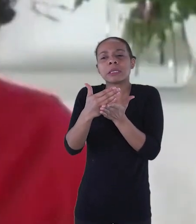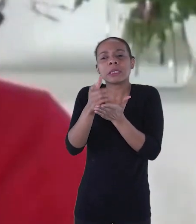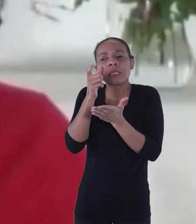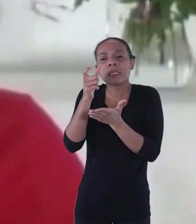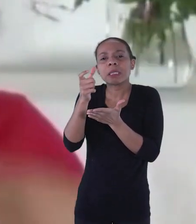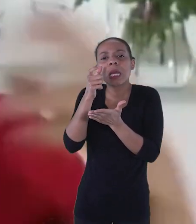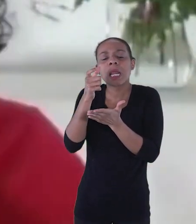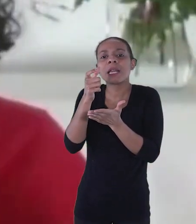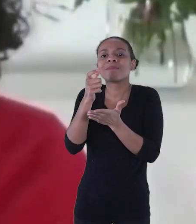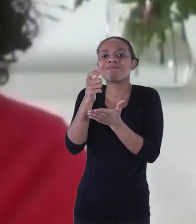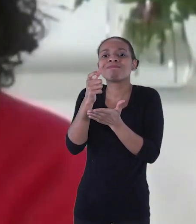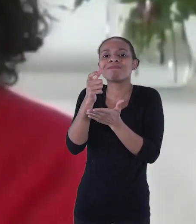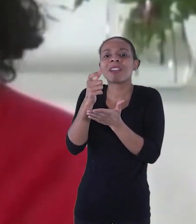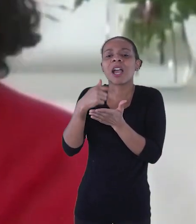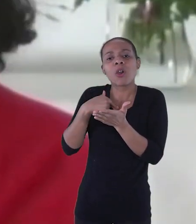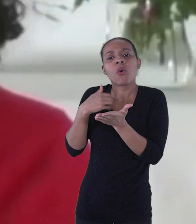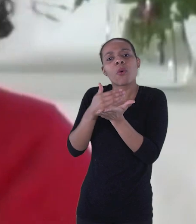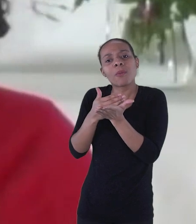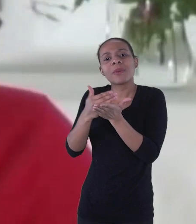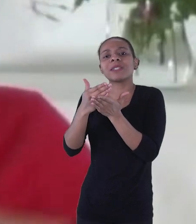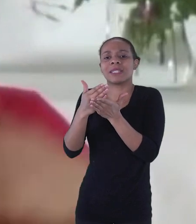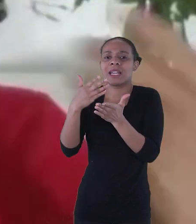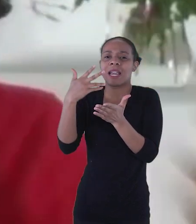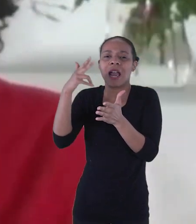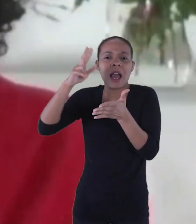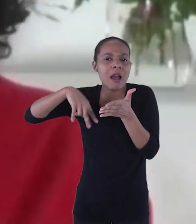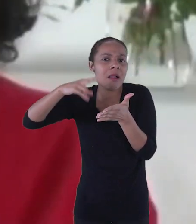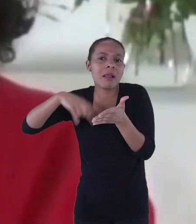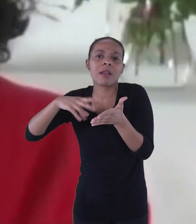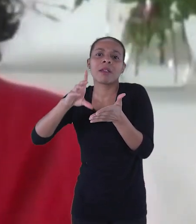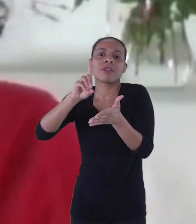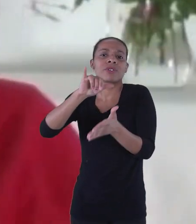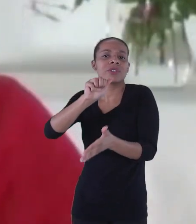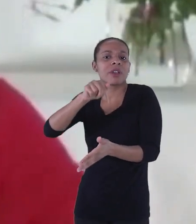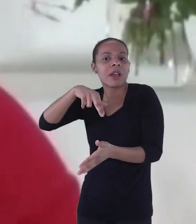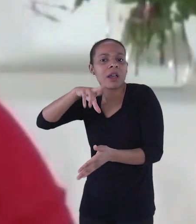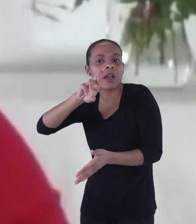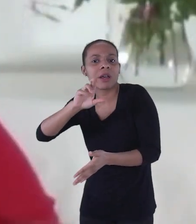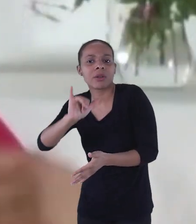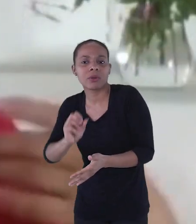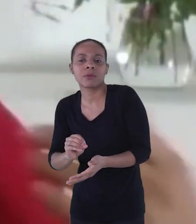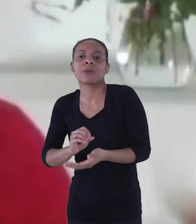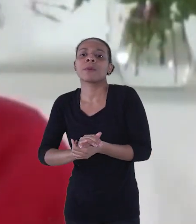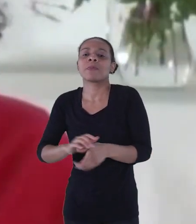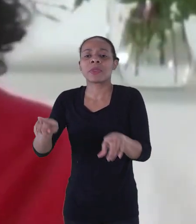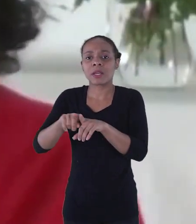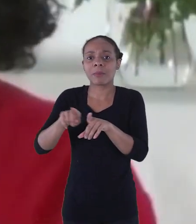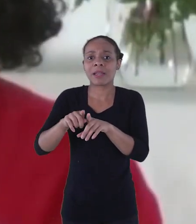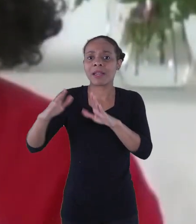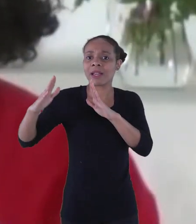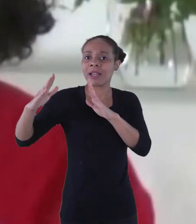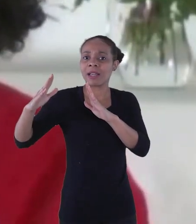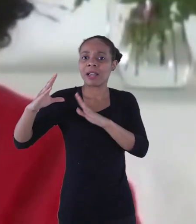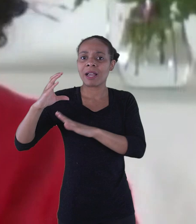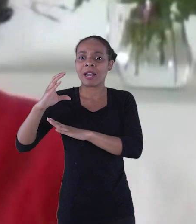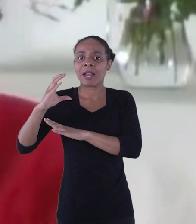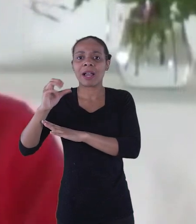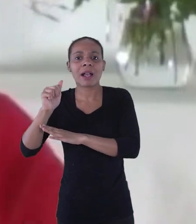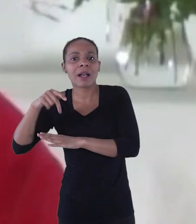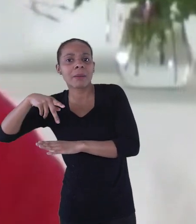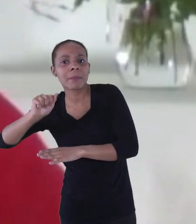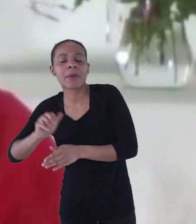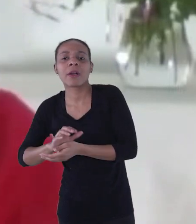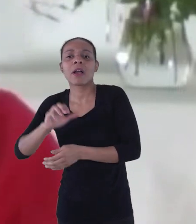e fui lendo Diário de Tita, fui lendo A Casa de Alvenaria, depois eu tive acesso à antologia poética dela,